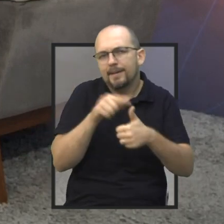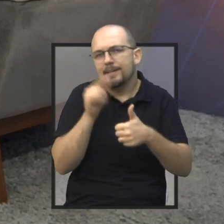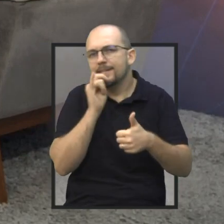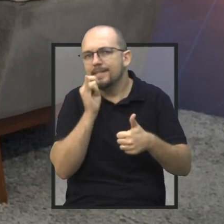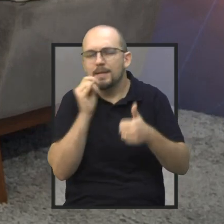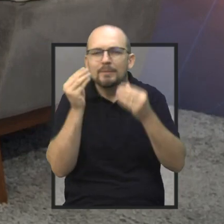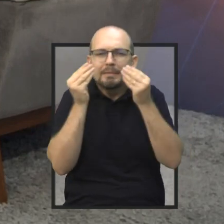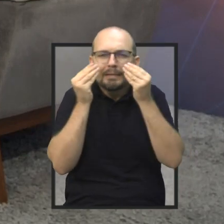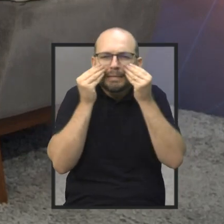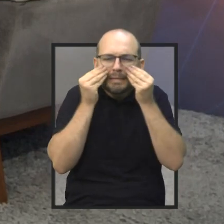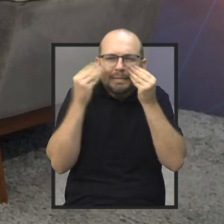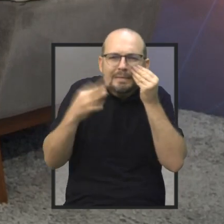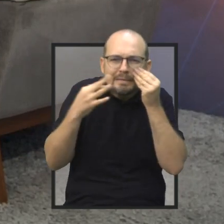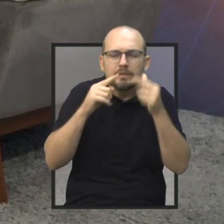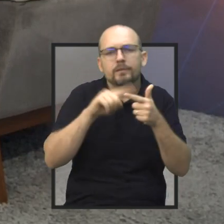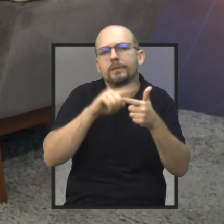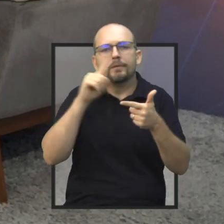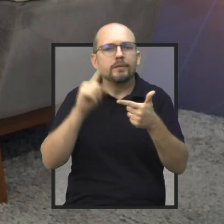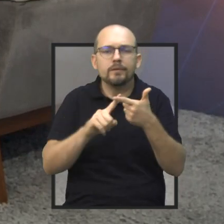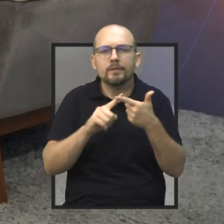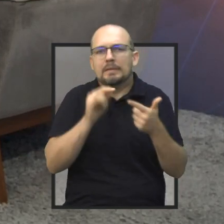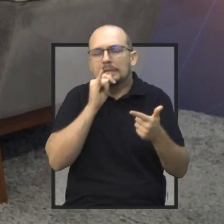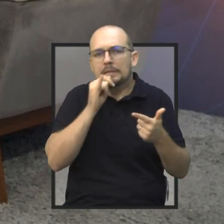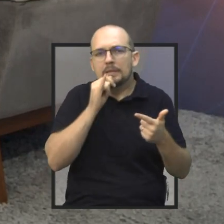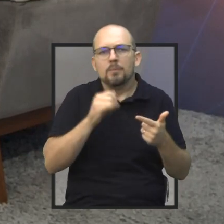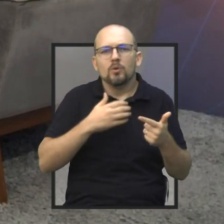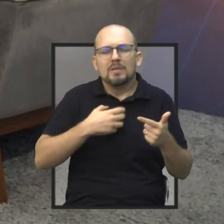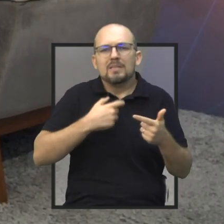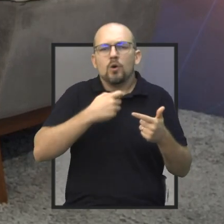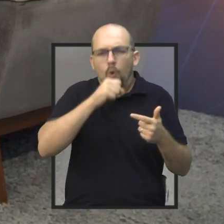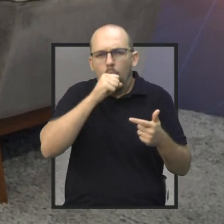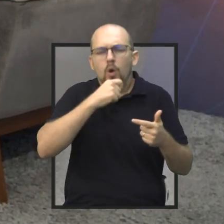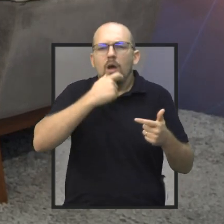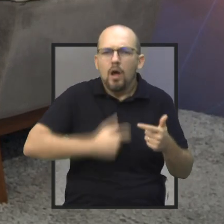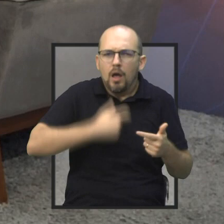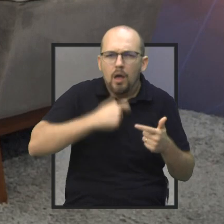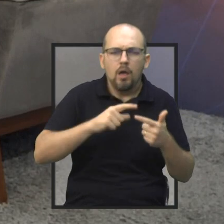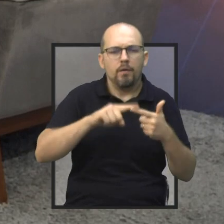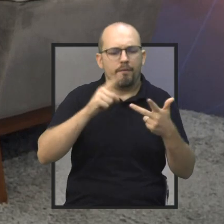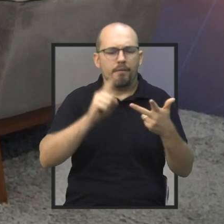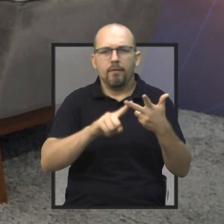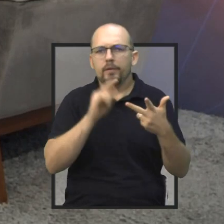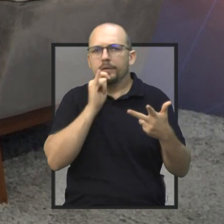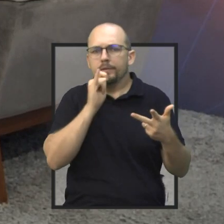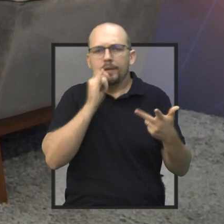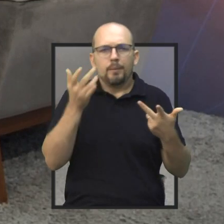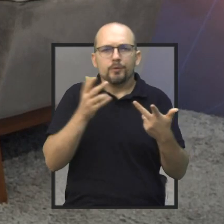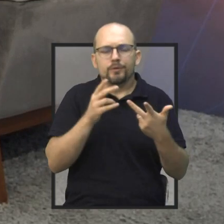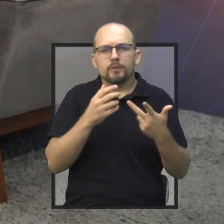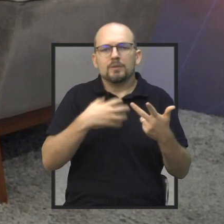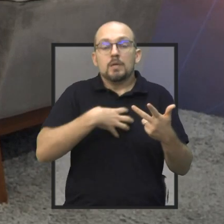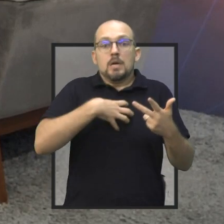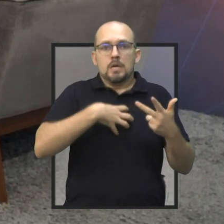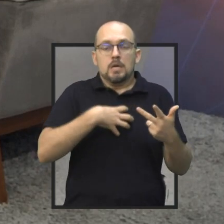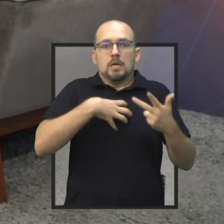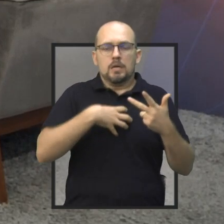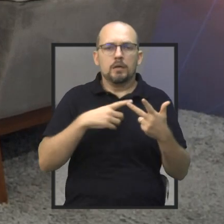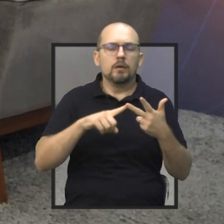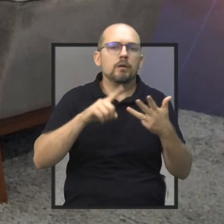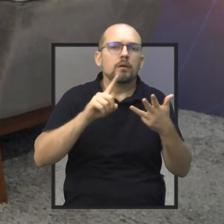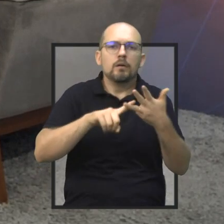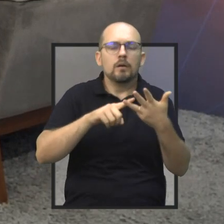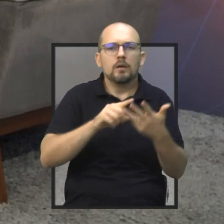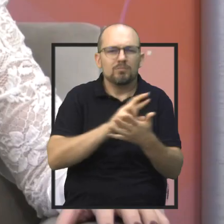sinusite, bronquite, asma, rinite, são várias na verdade, né, doutora? Se puder explicar um pouquinho a diferença entre essas principais? Sim,